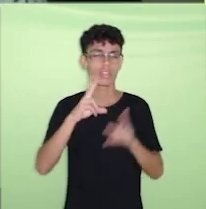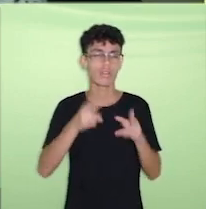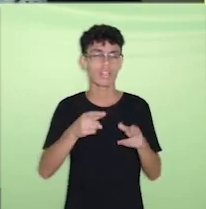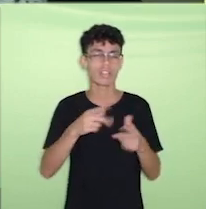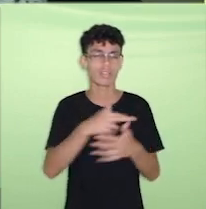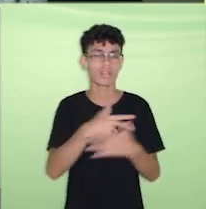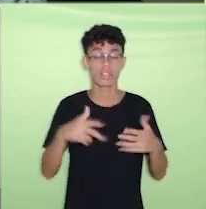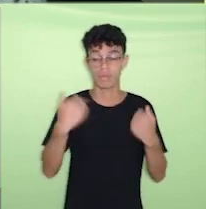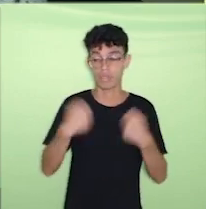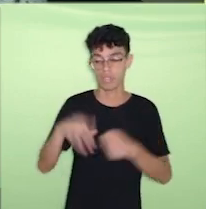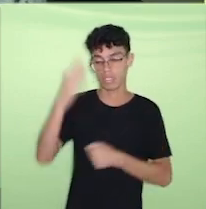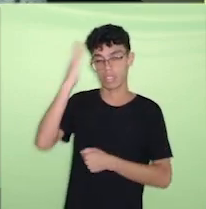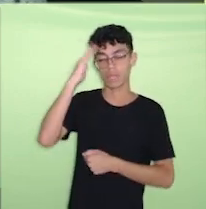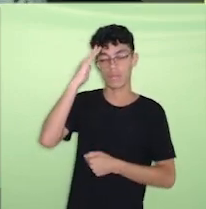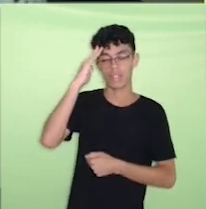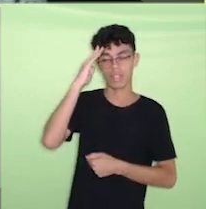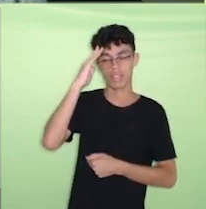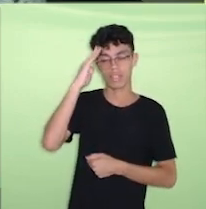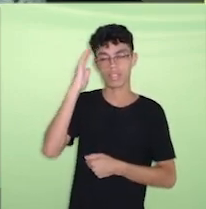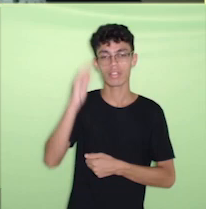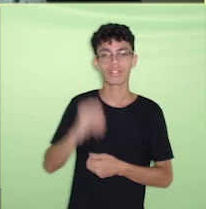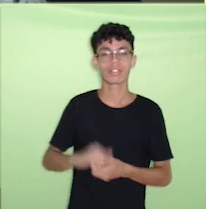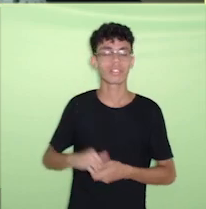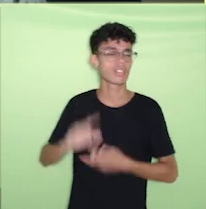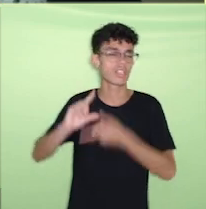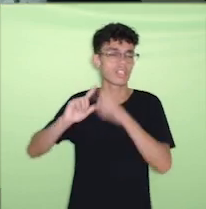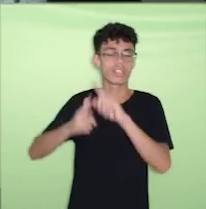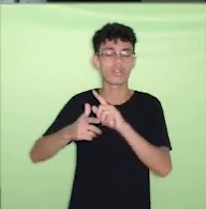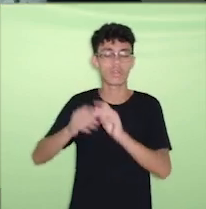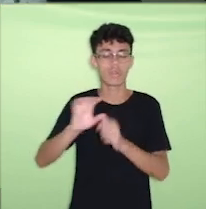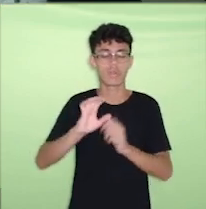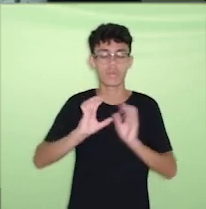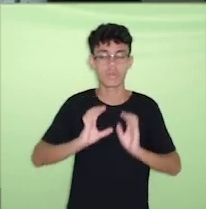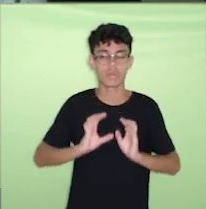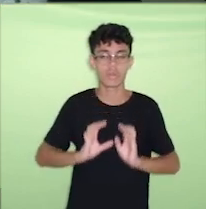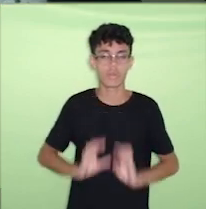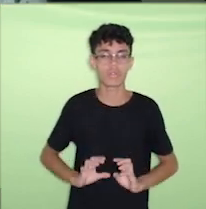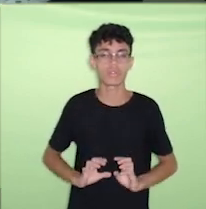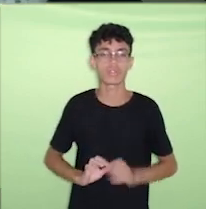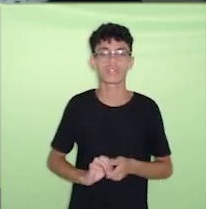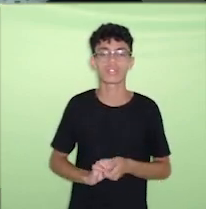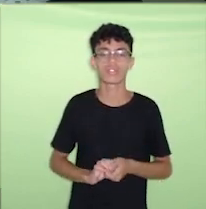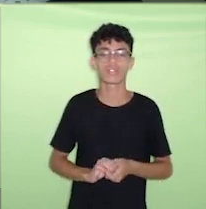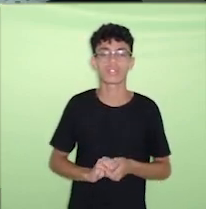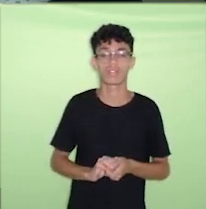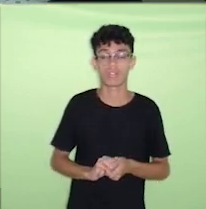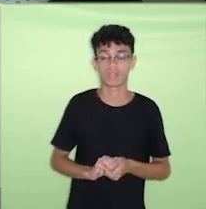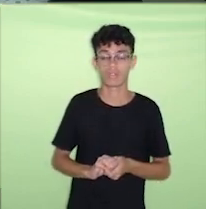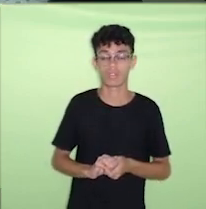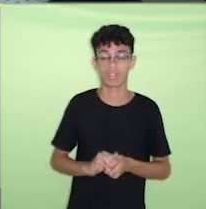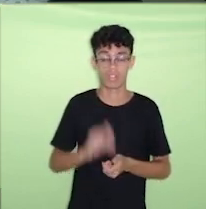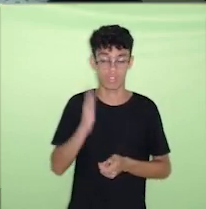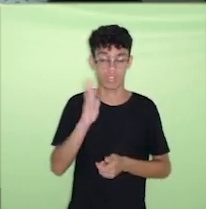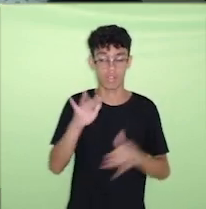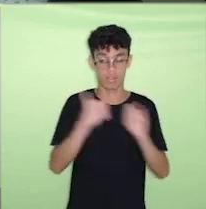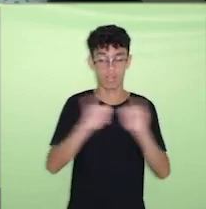Vamos. É preciso saber dessas heranças. Tínhamos coisas iguais. Você já disse.